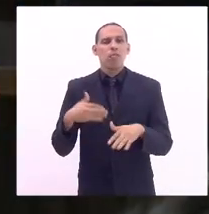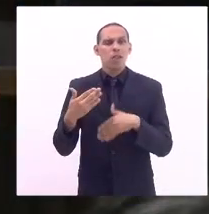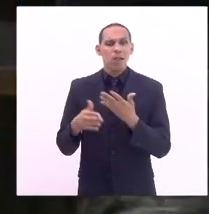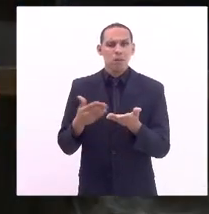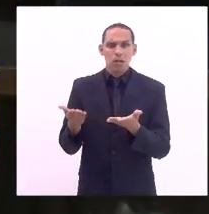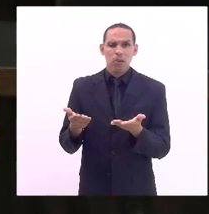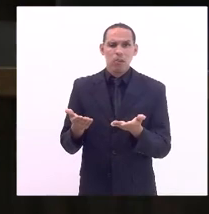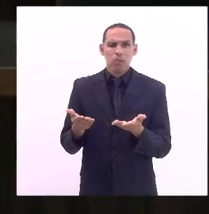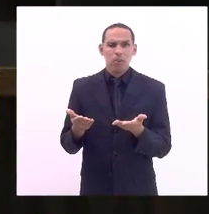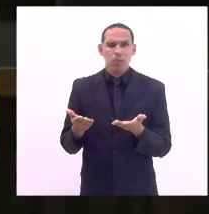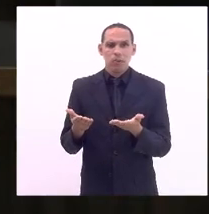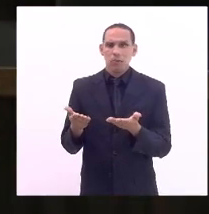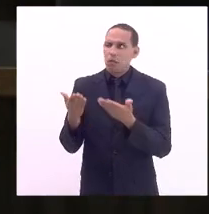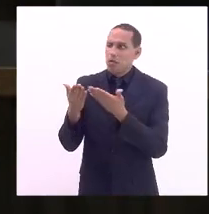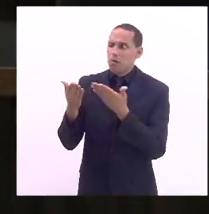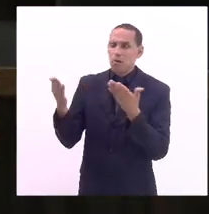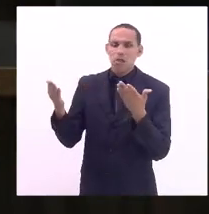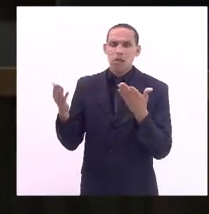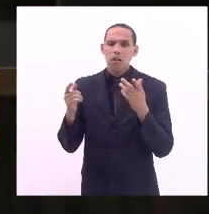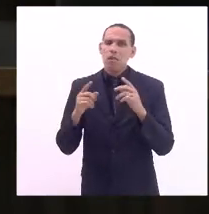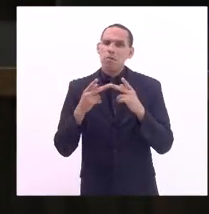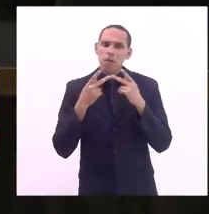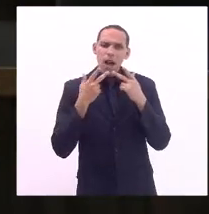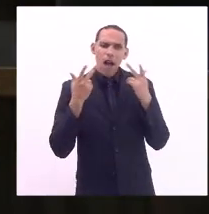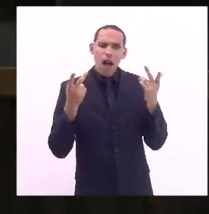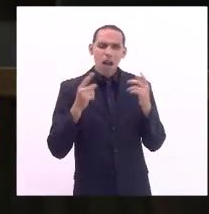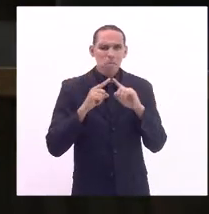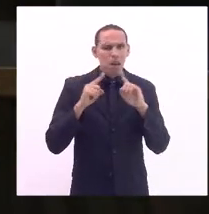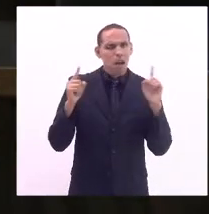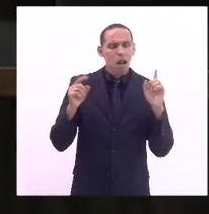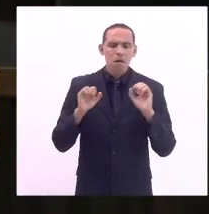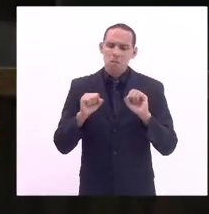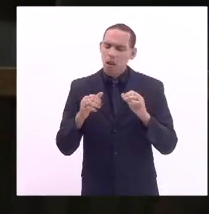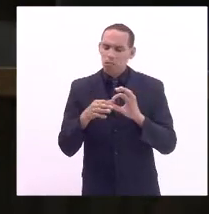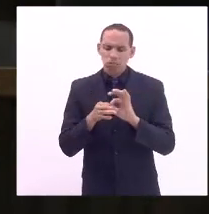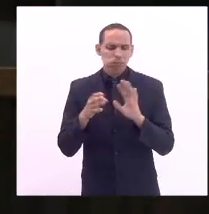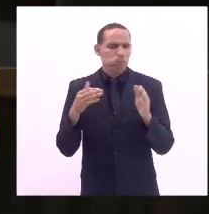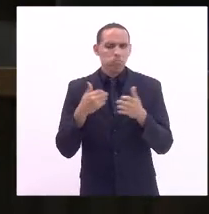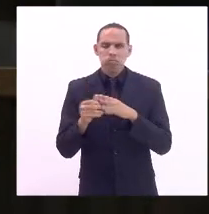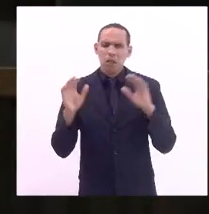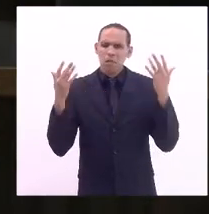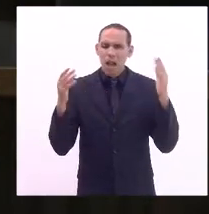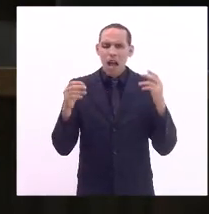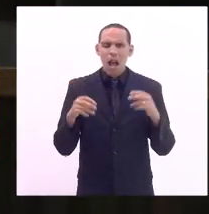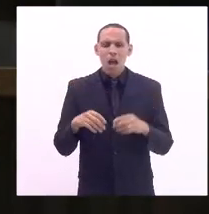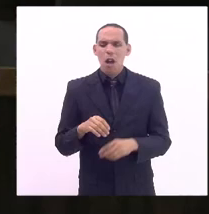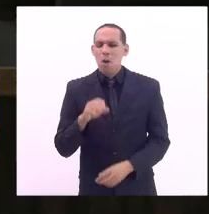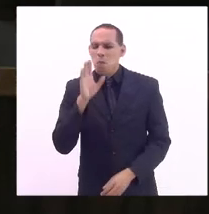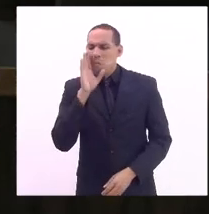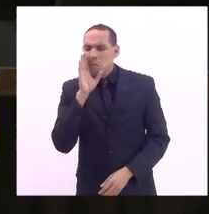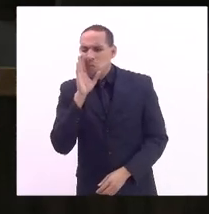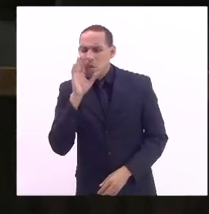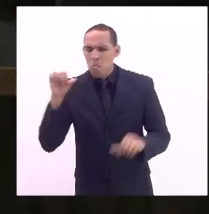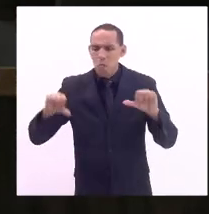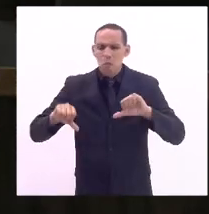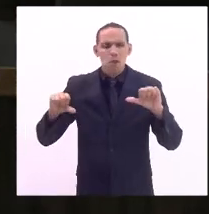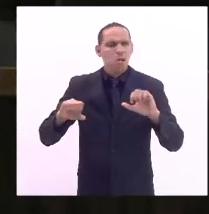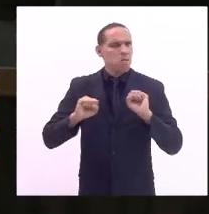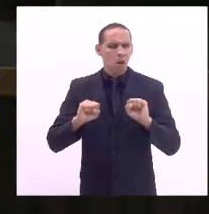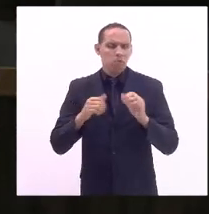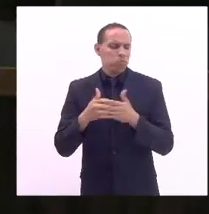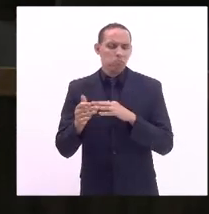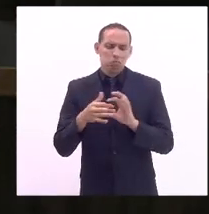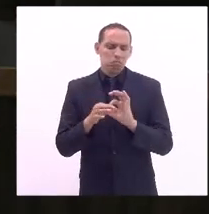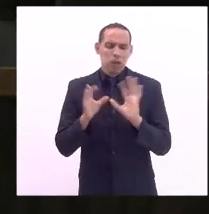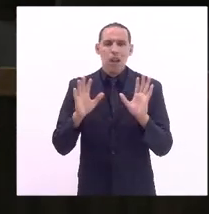fala do deputado, a galeria pode se manifestar como bem quiser, com palma, com vaia, aí é livre. Mas a